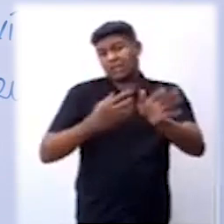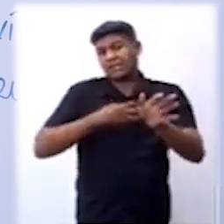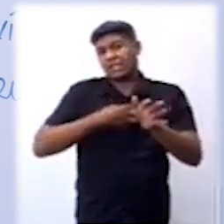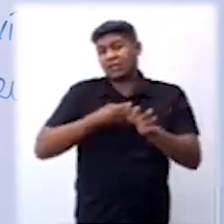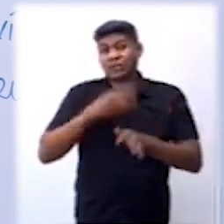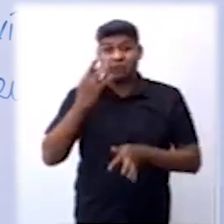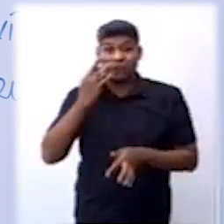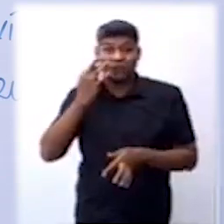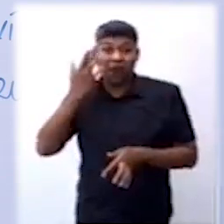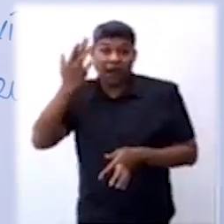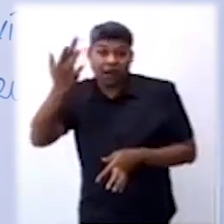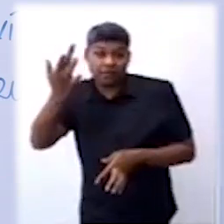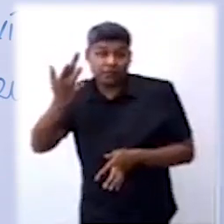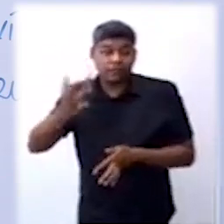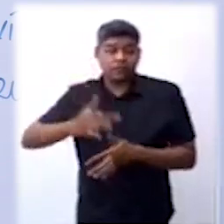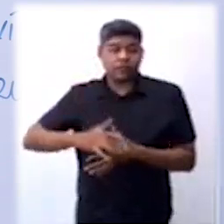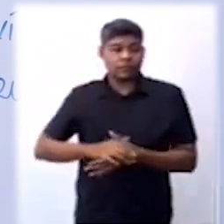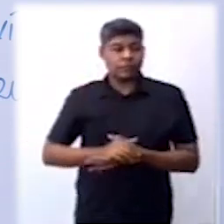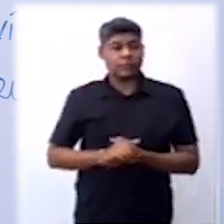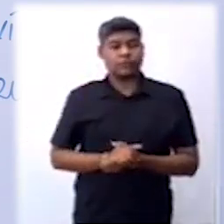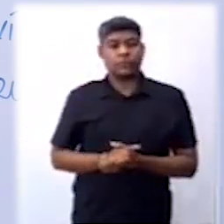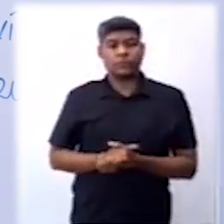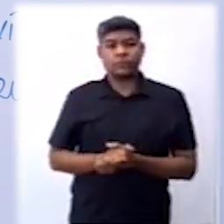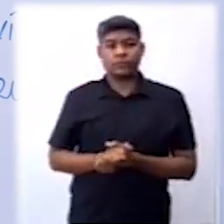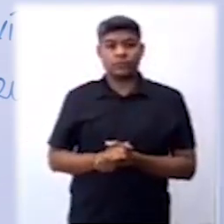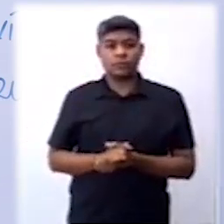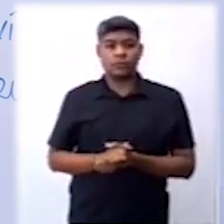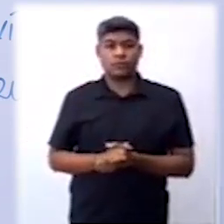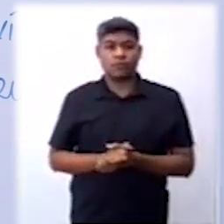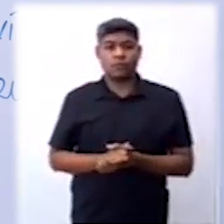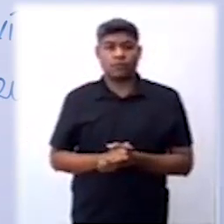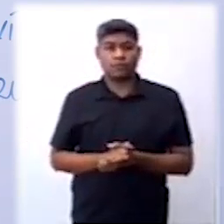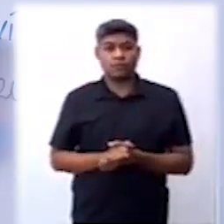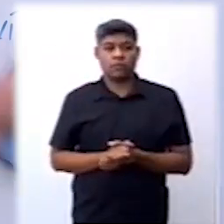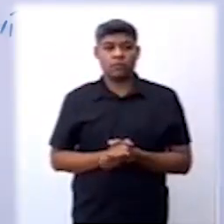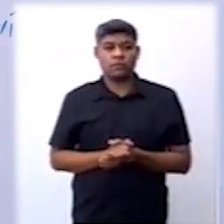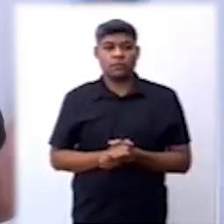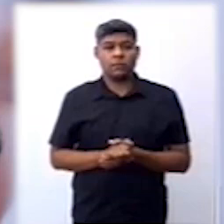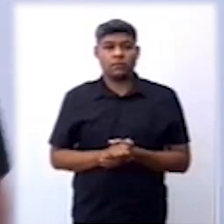para vocês, a galera